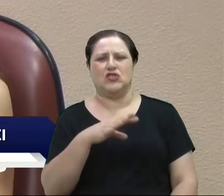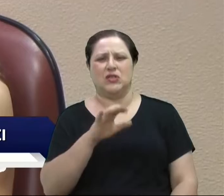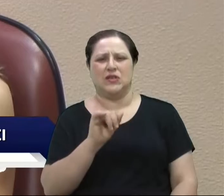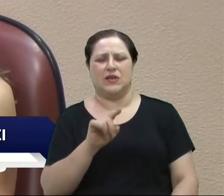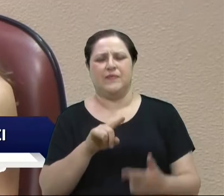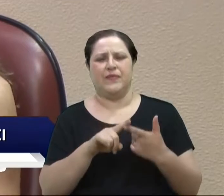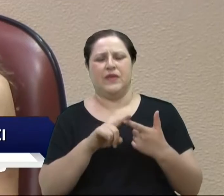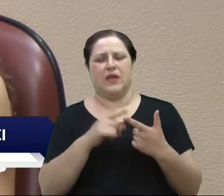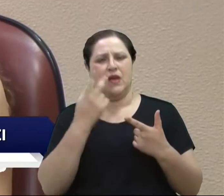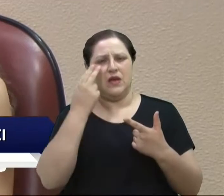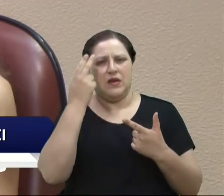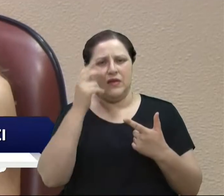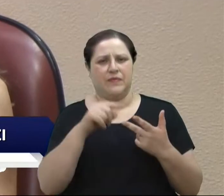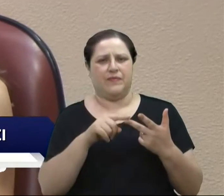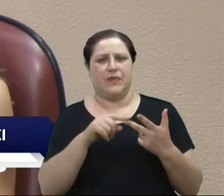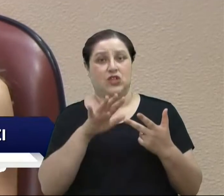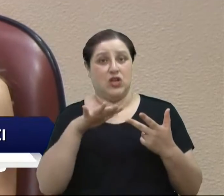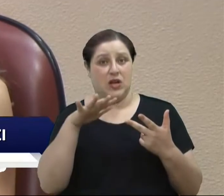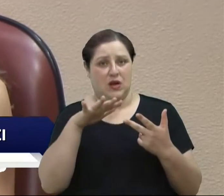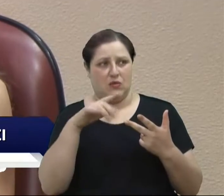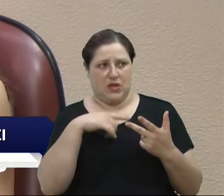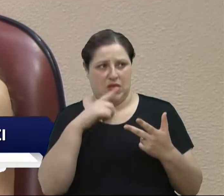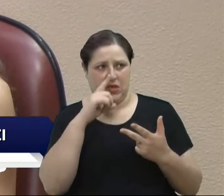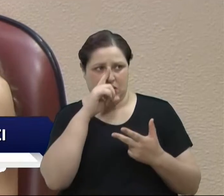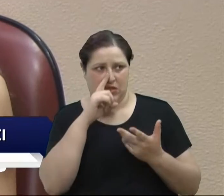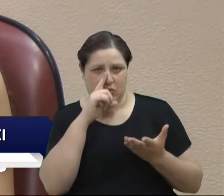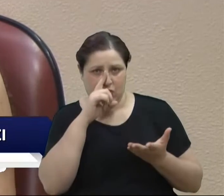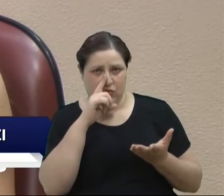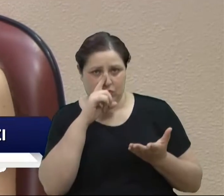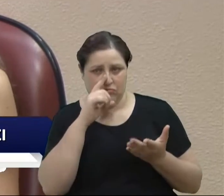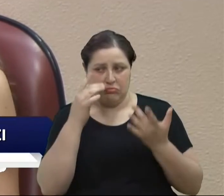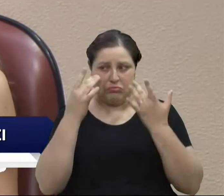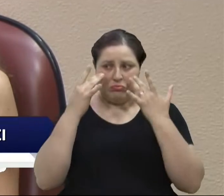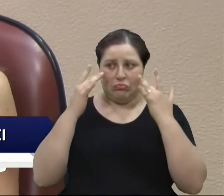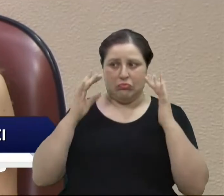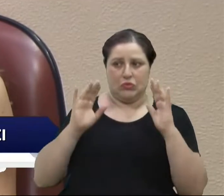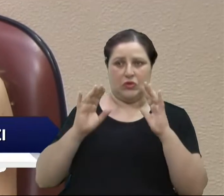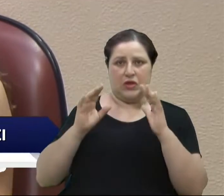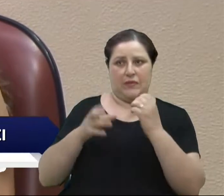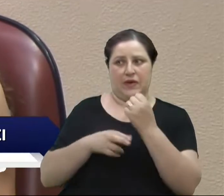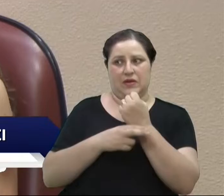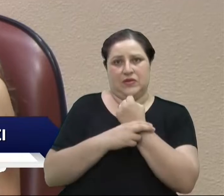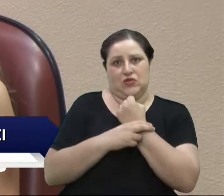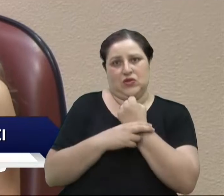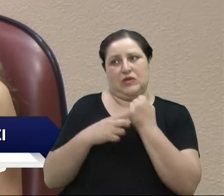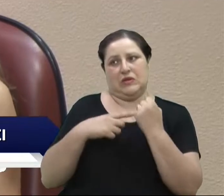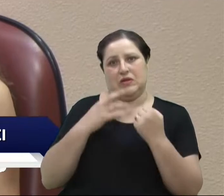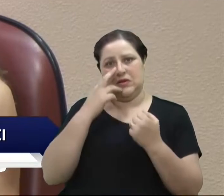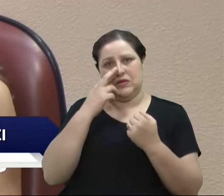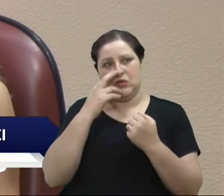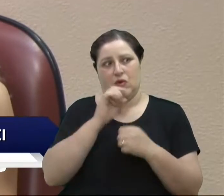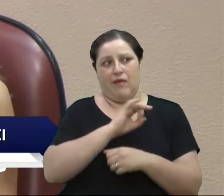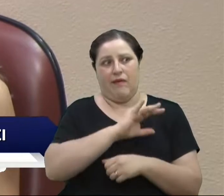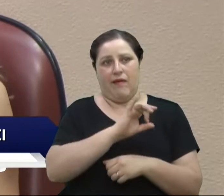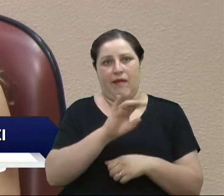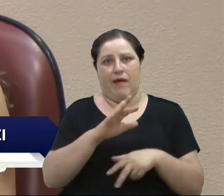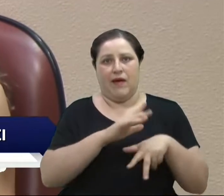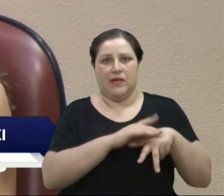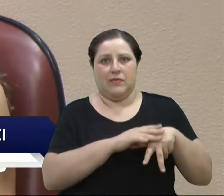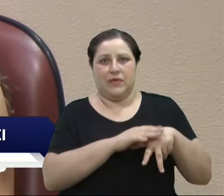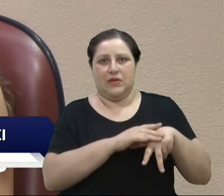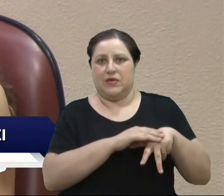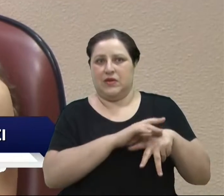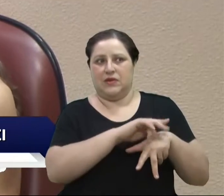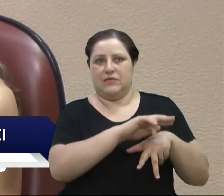da oftalmo, está correndo algum tipo de risco? Não, a gente não tem como dar essa garantia. Cada paciente é um paciente. Ele